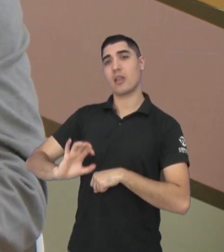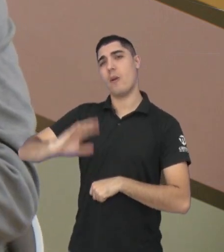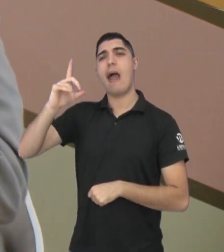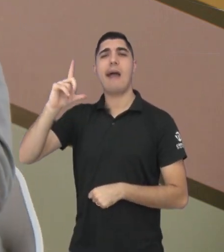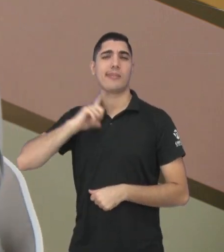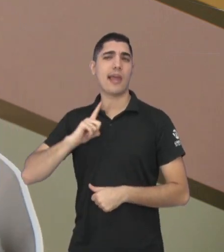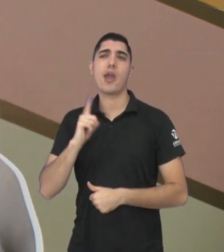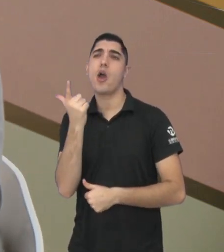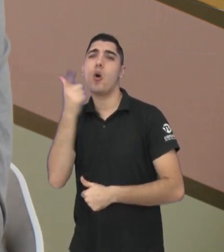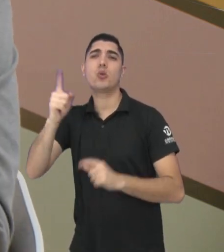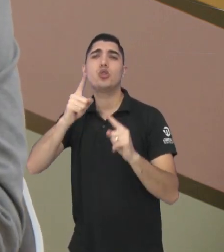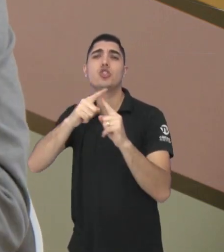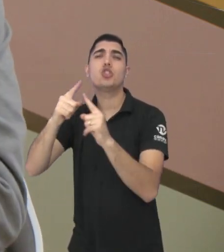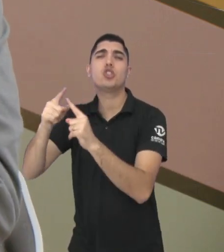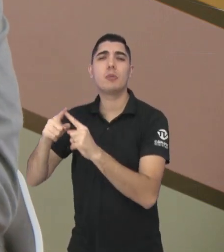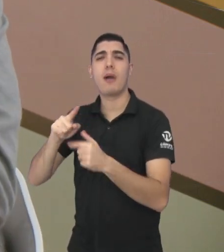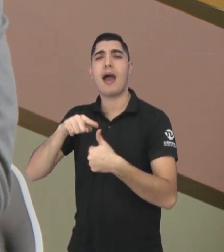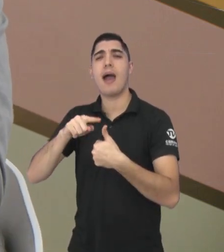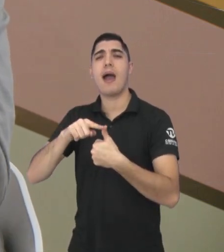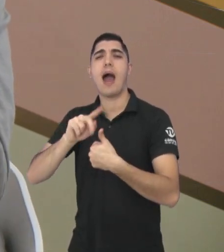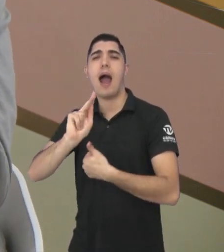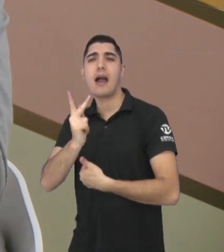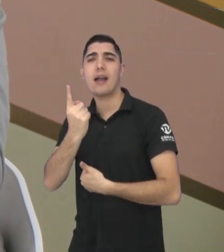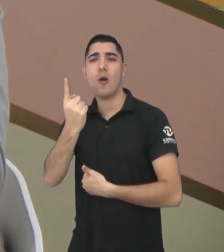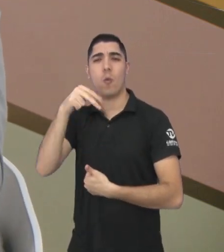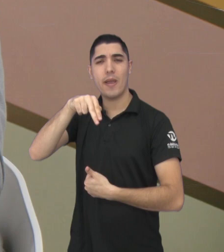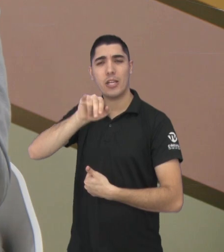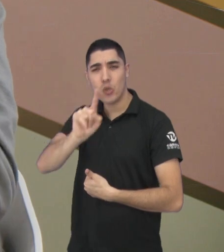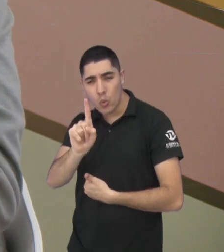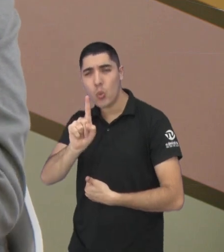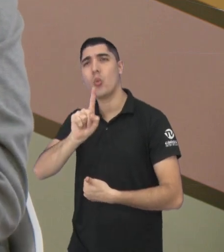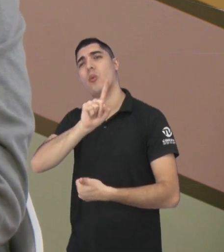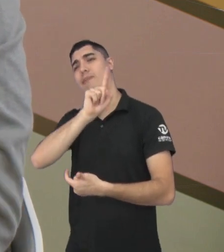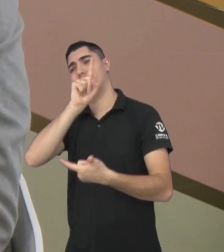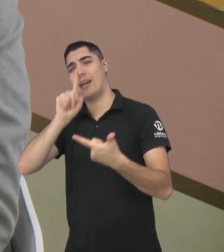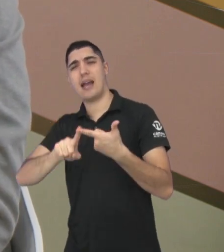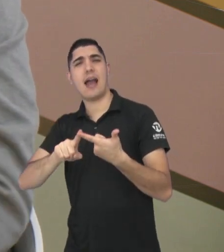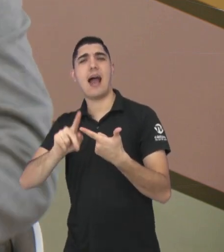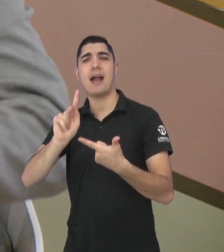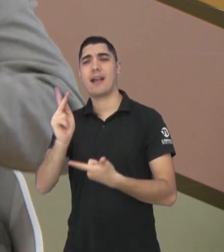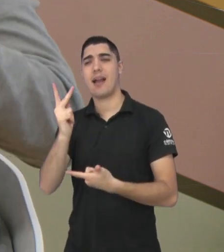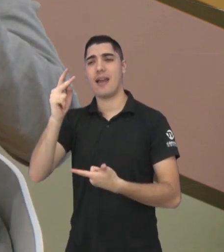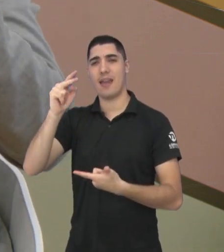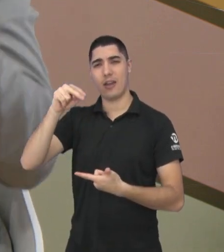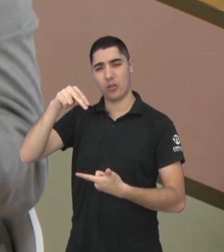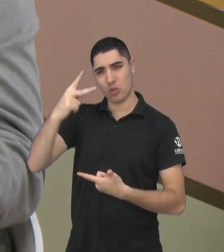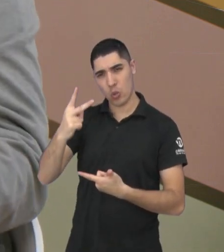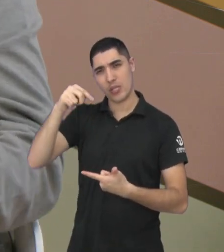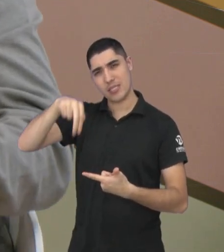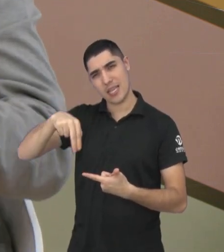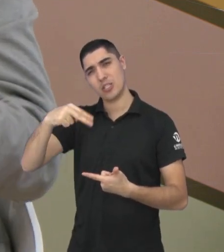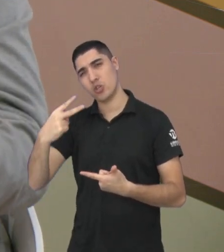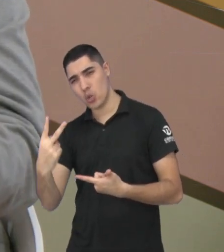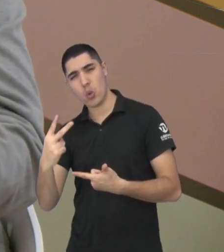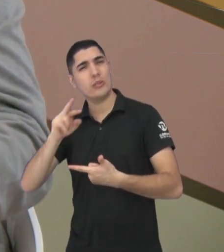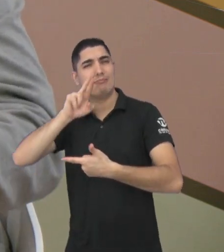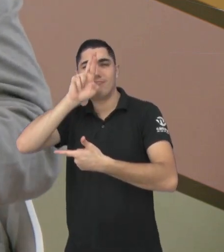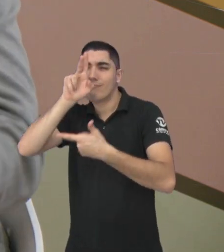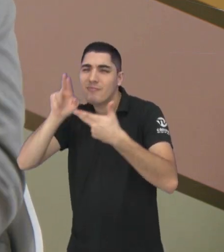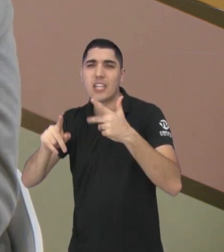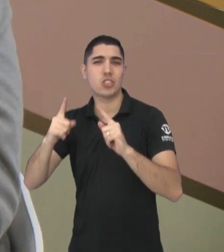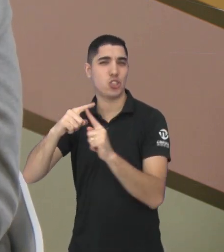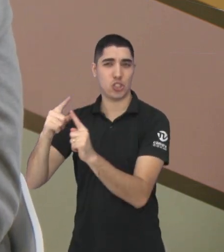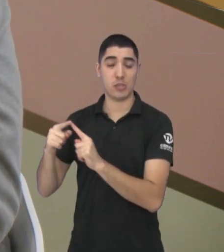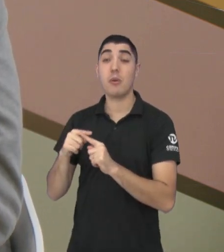tem o H1N1, o H3N2, então são as gripes. As gripes são doenças de resfriado, mas com